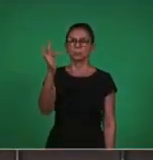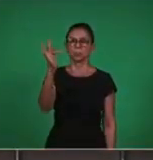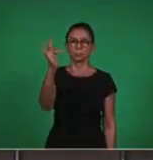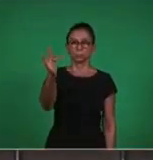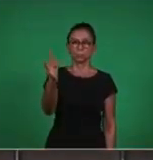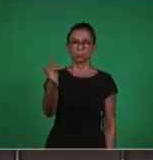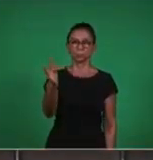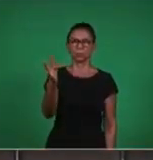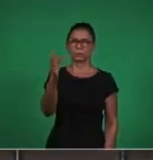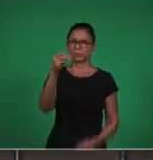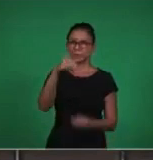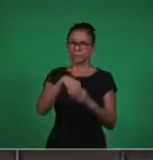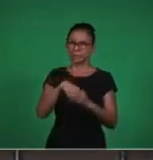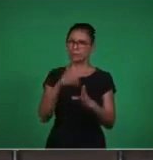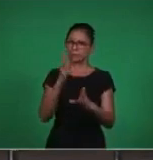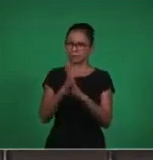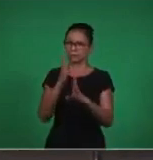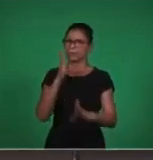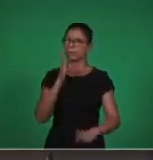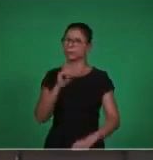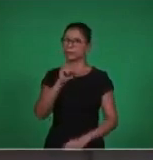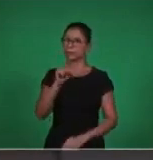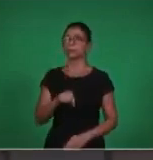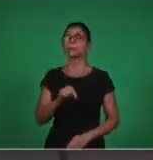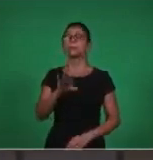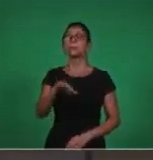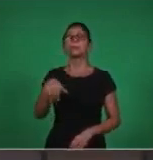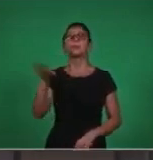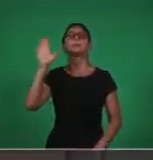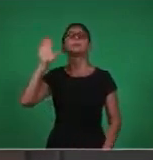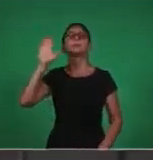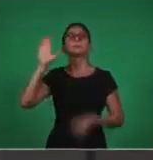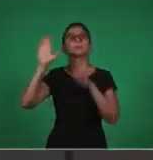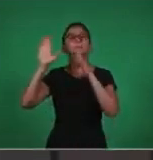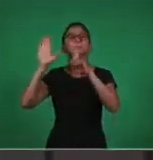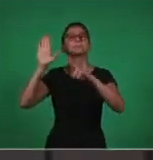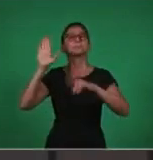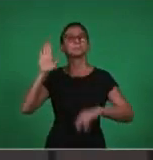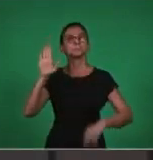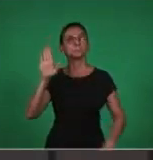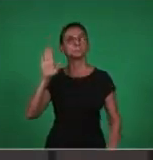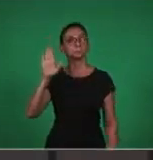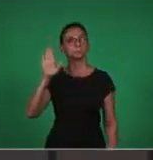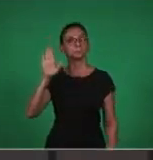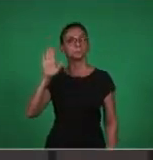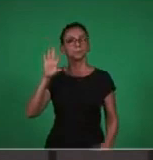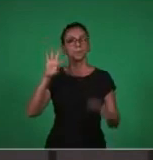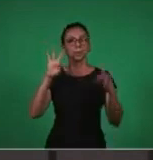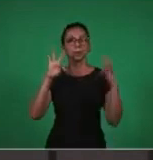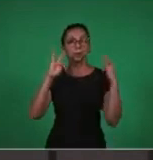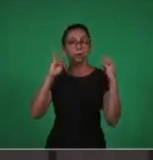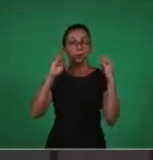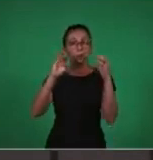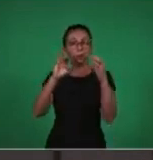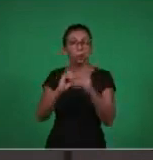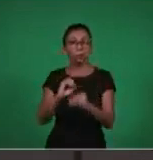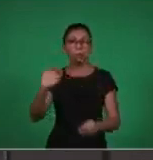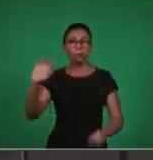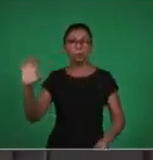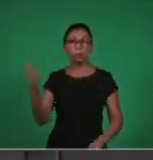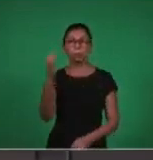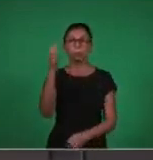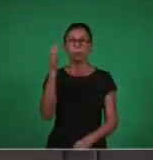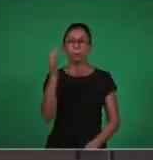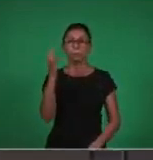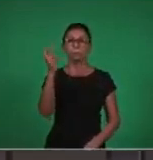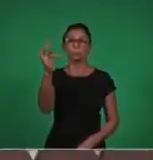lá. Levanta a mão e responde. Todos os fenômenos da criação já